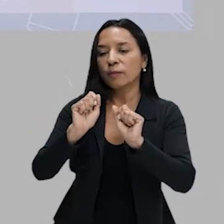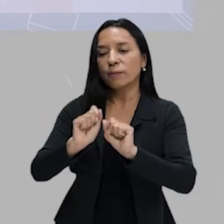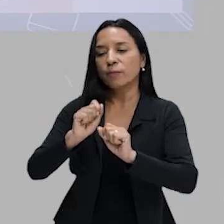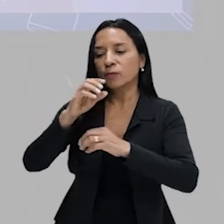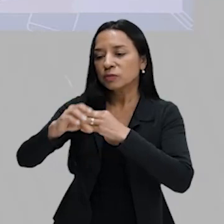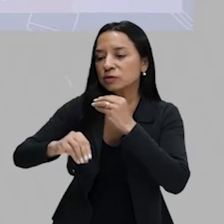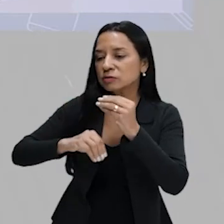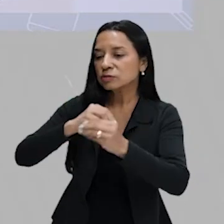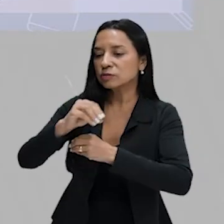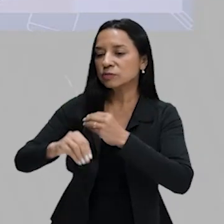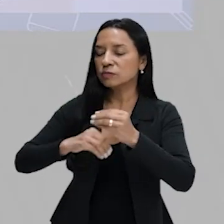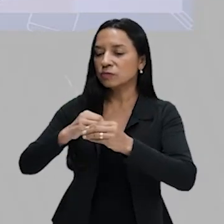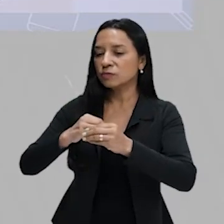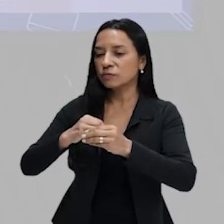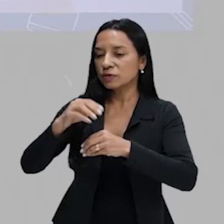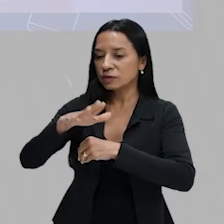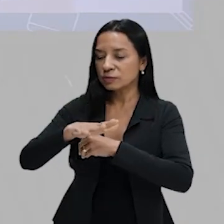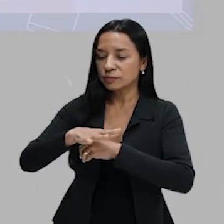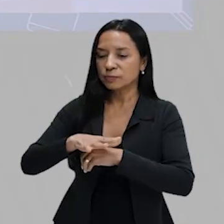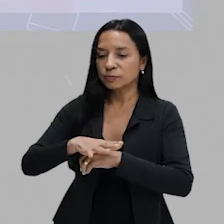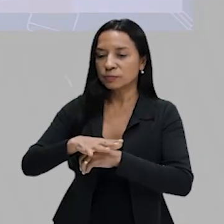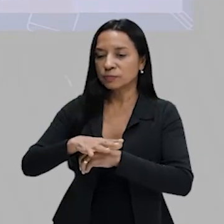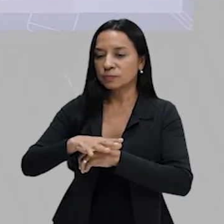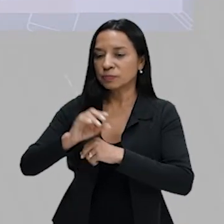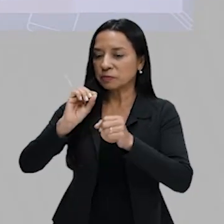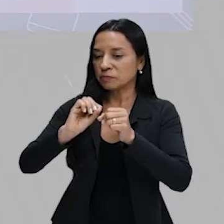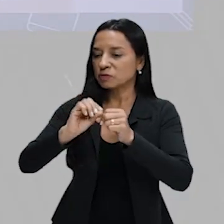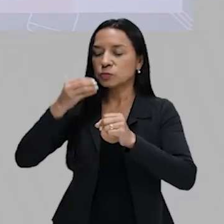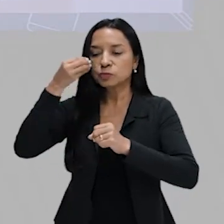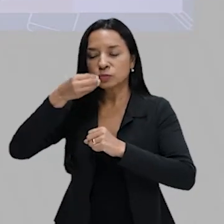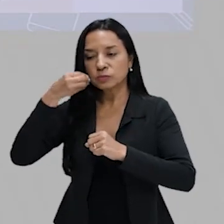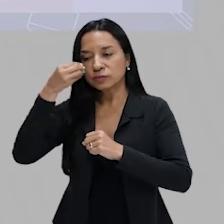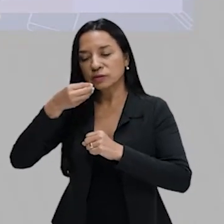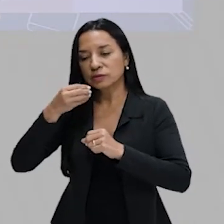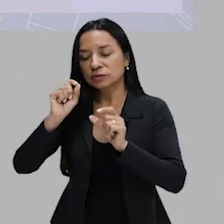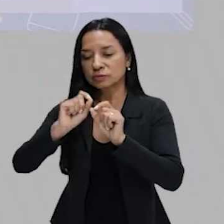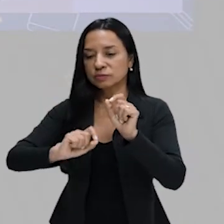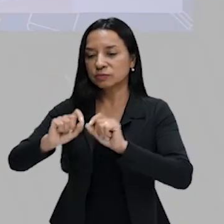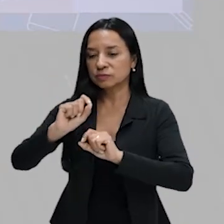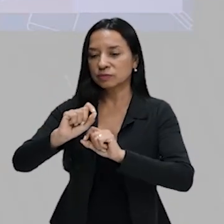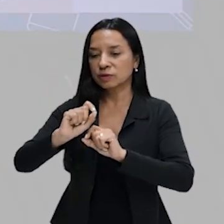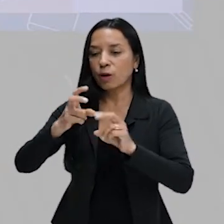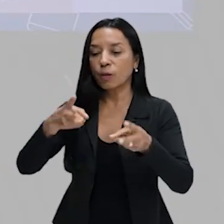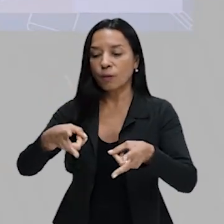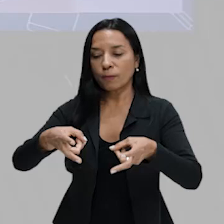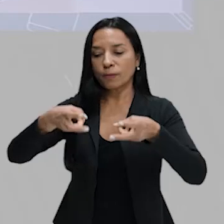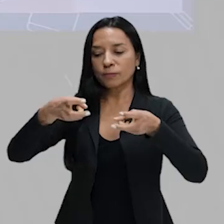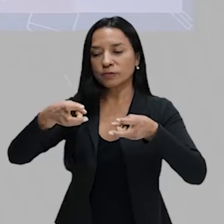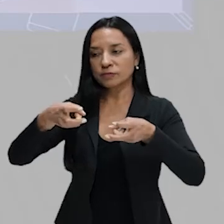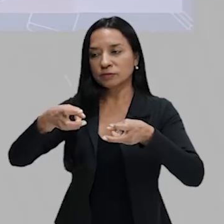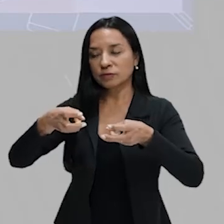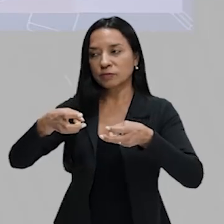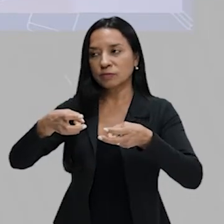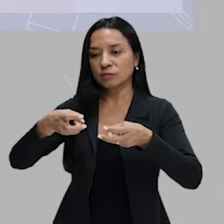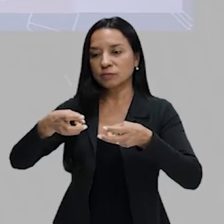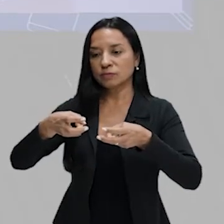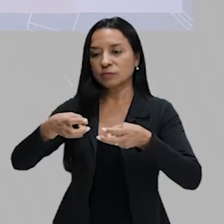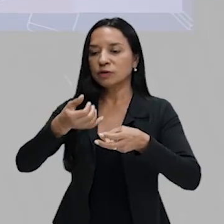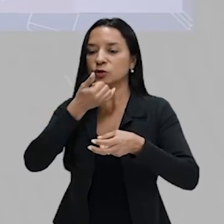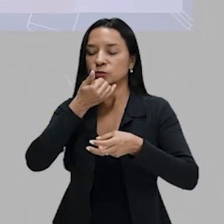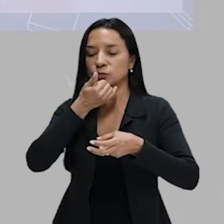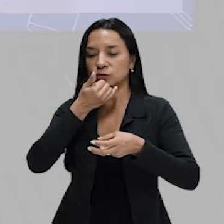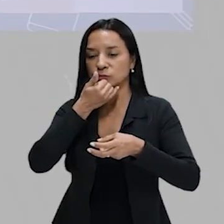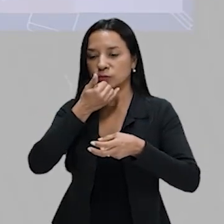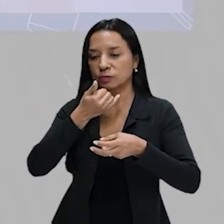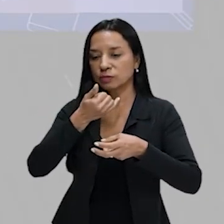a planificação e a realização de experiências. No caso aqui vai ser a observação. Aliás, a